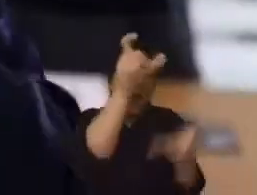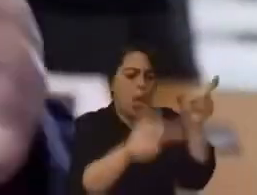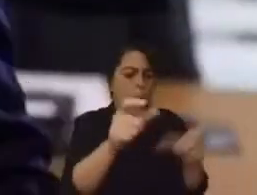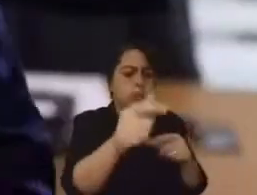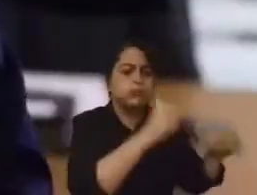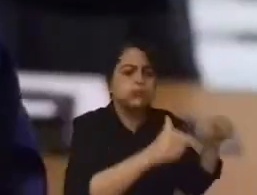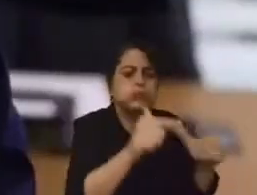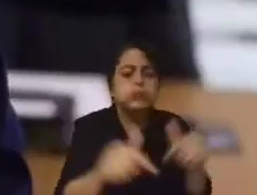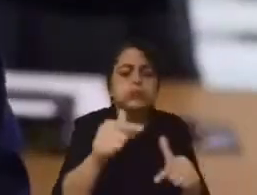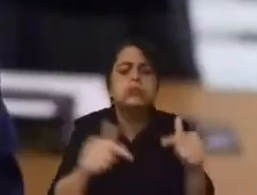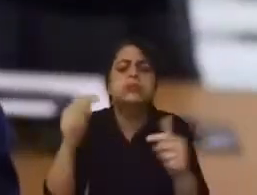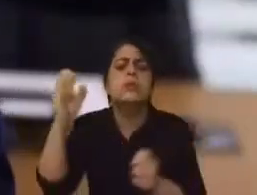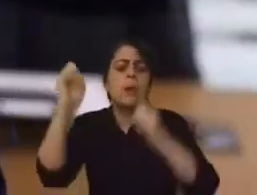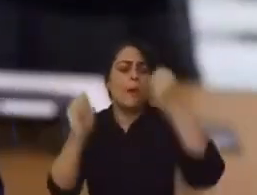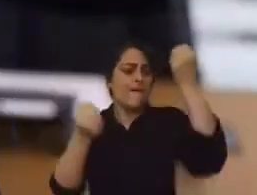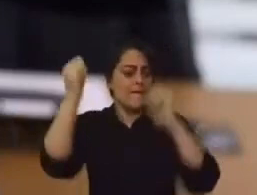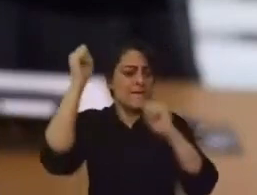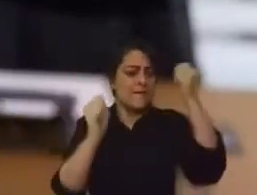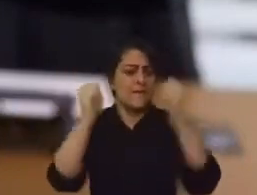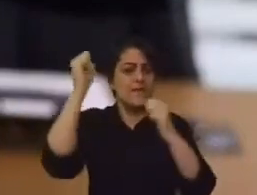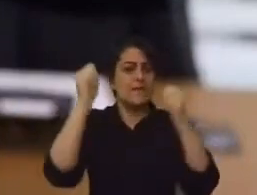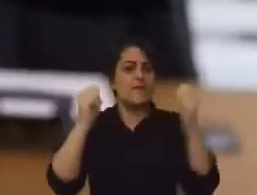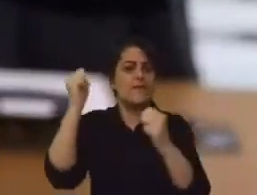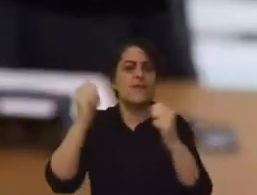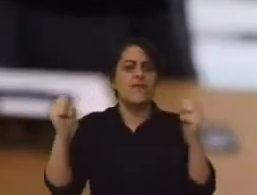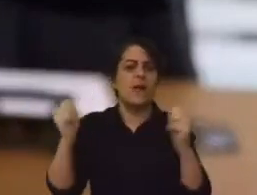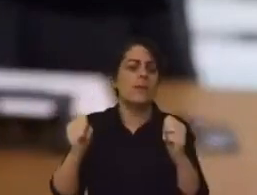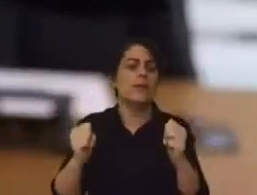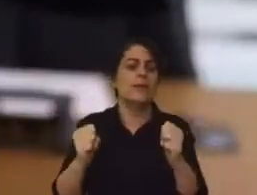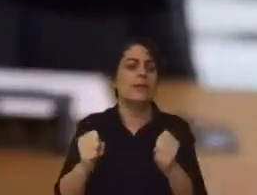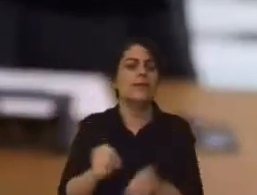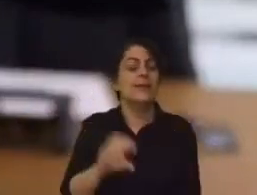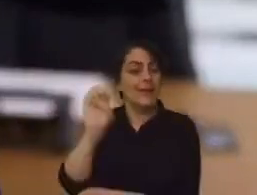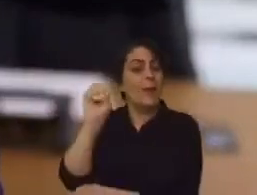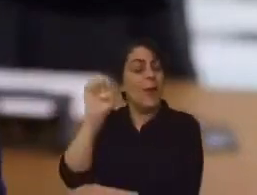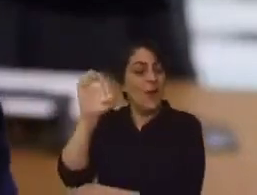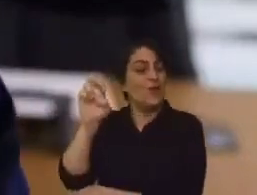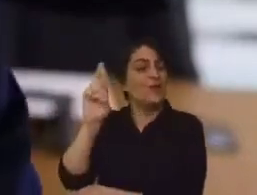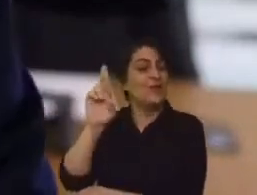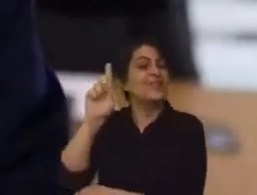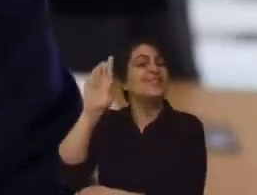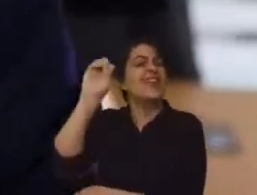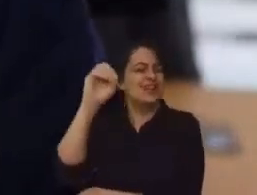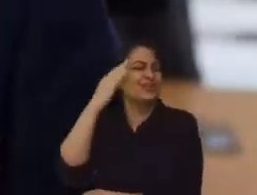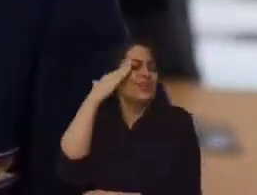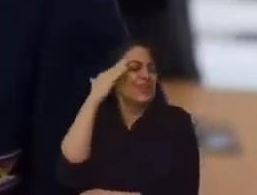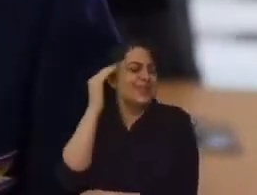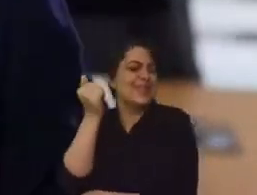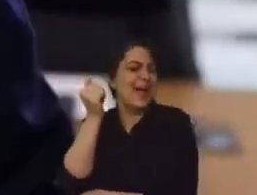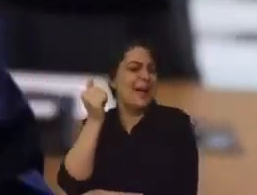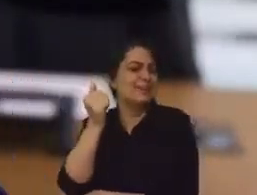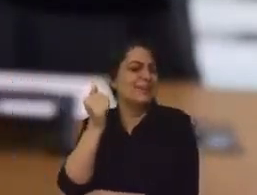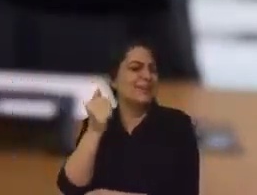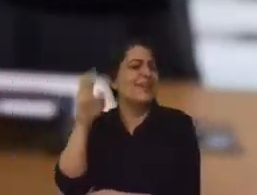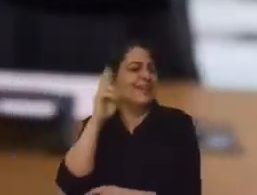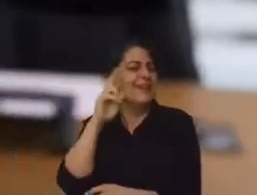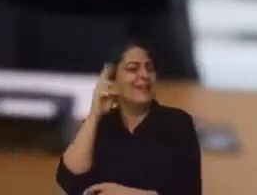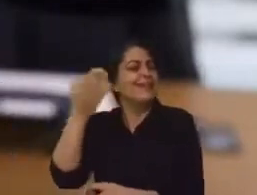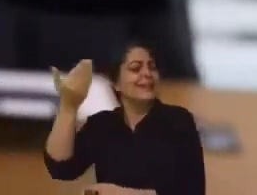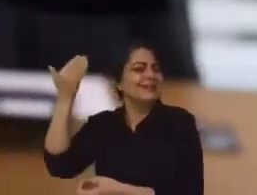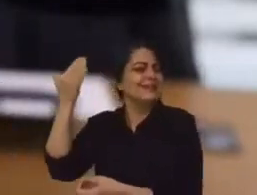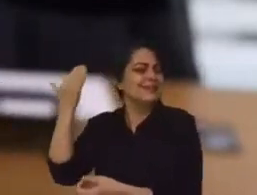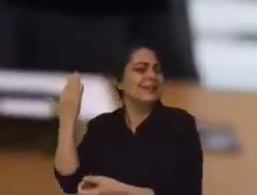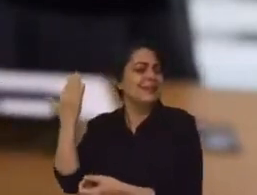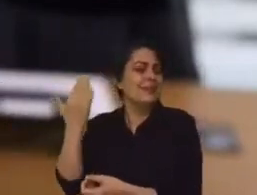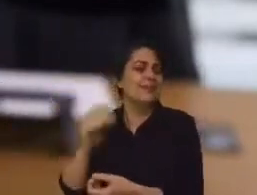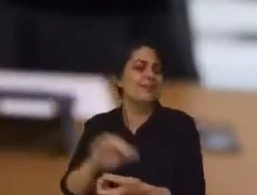fábrica, muitos trabalhadores. O Sérgio Nobre da Mercedes sabe quantas assembleias nós fizemos na porta da Mercedes. Sabe,